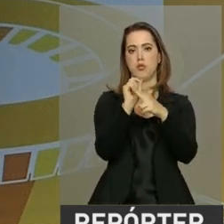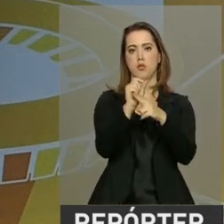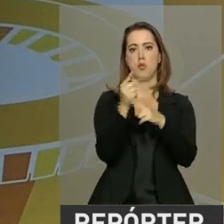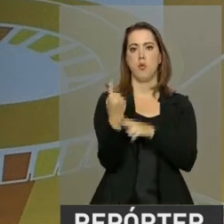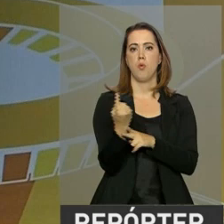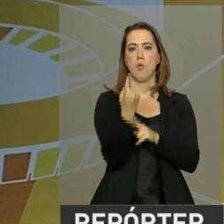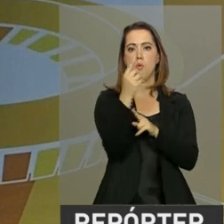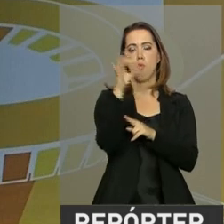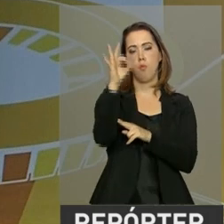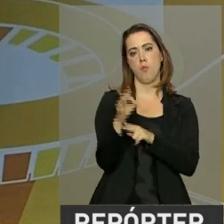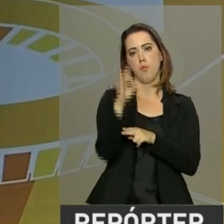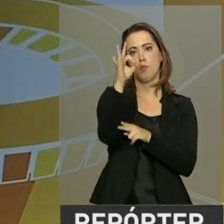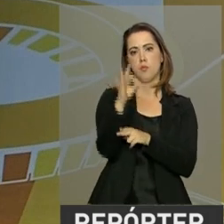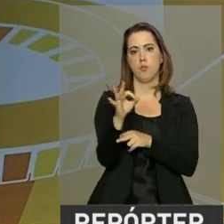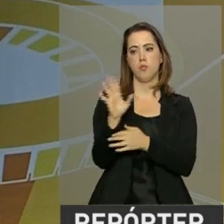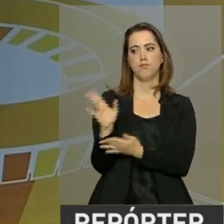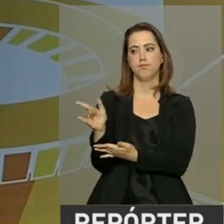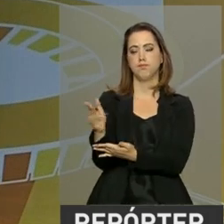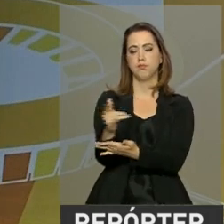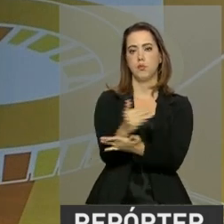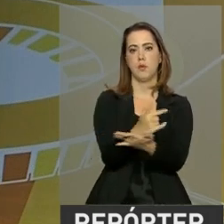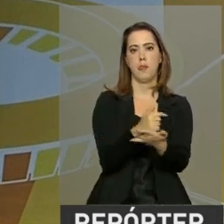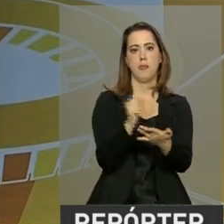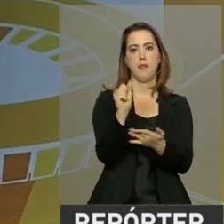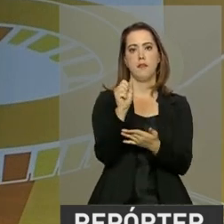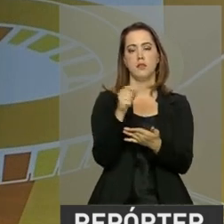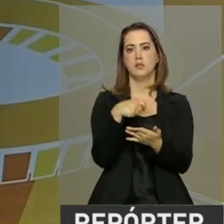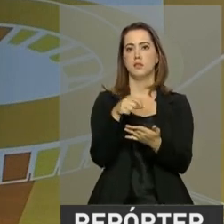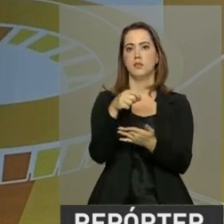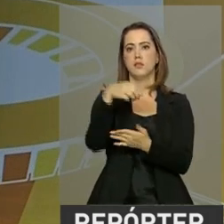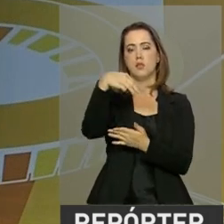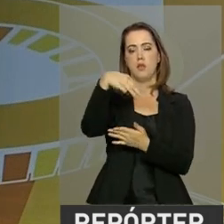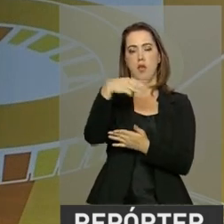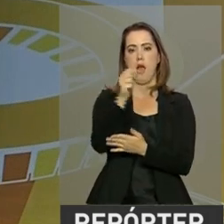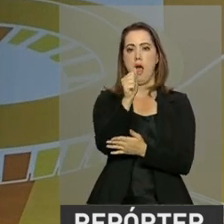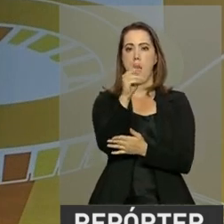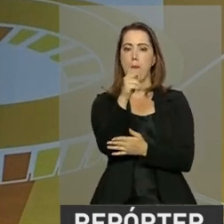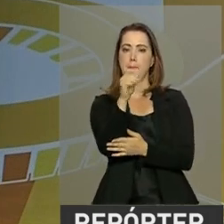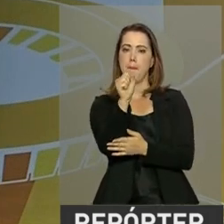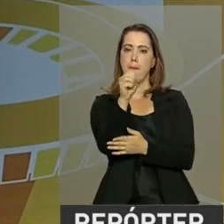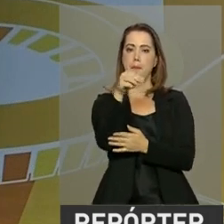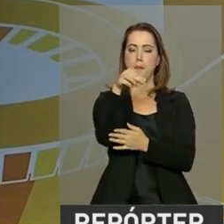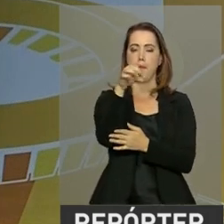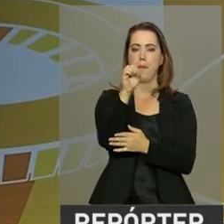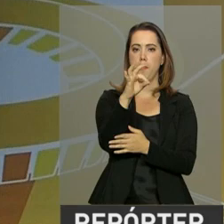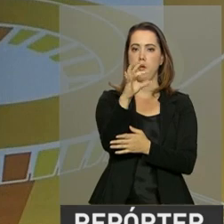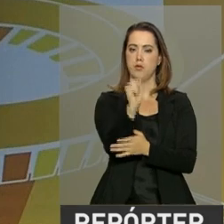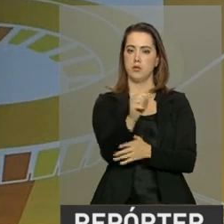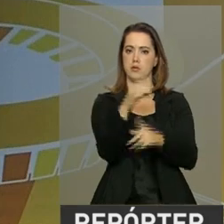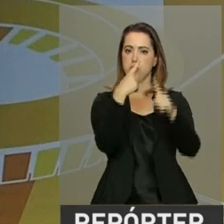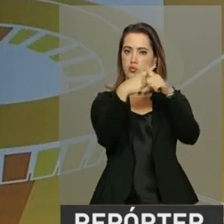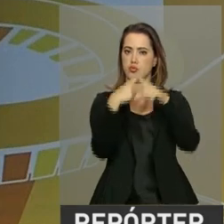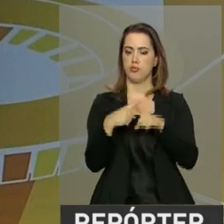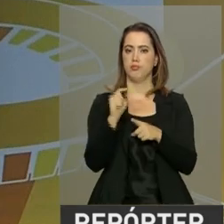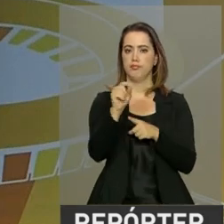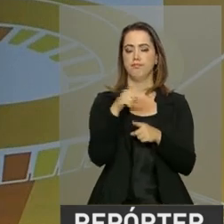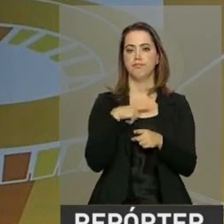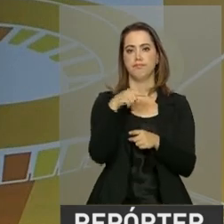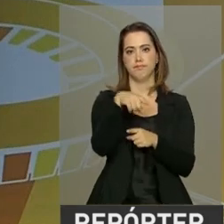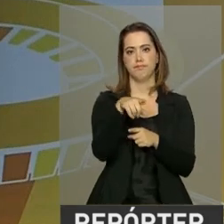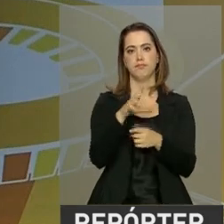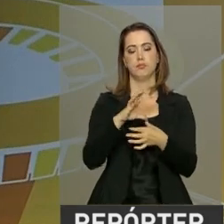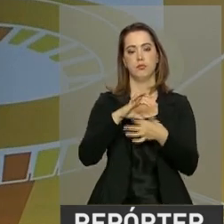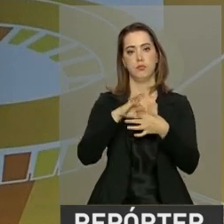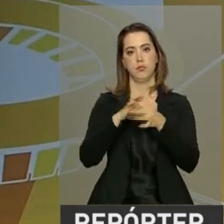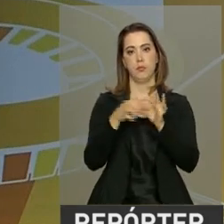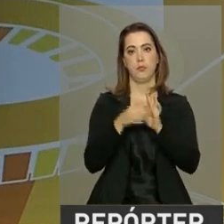1% da arrecadação das apostas eh da com as apostas para o comitê paralímpico brasileiro já o ministro do esporte